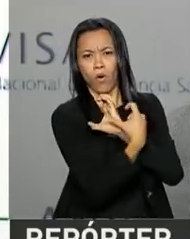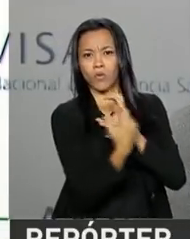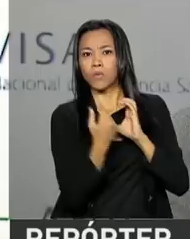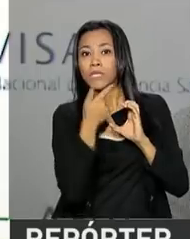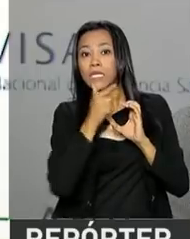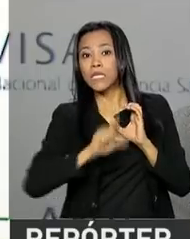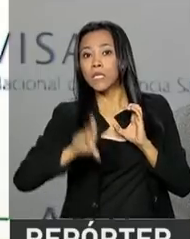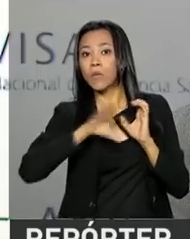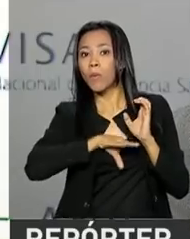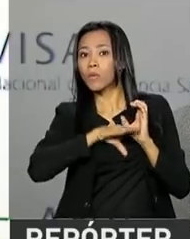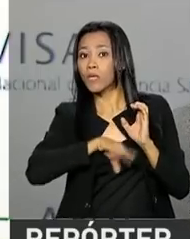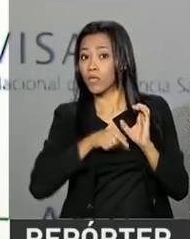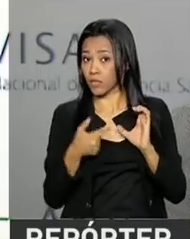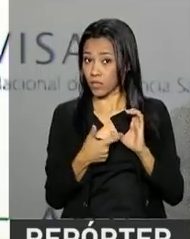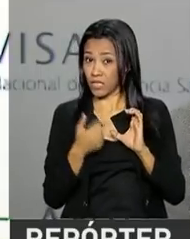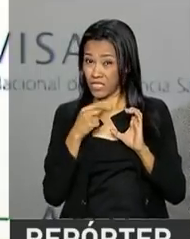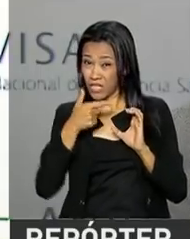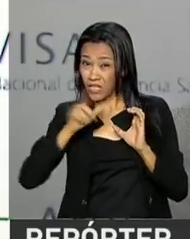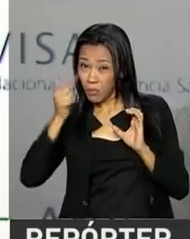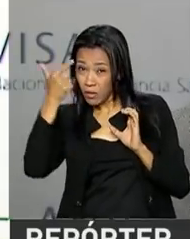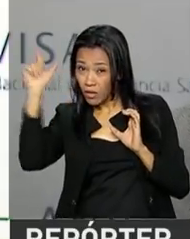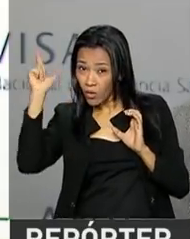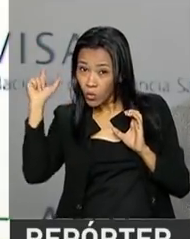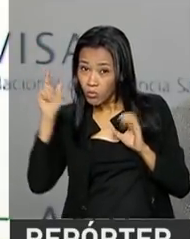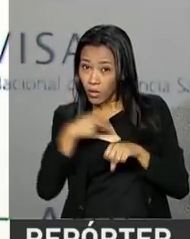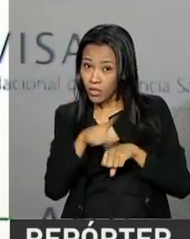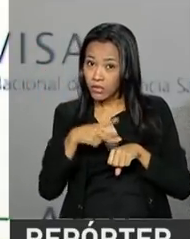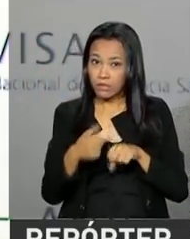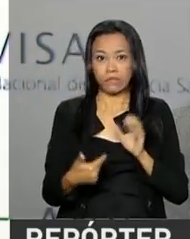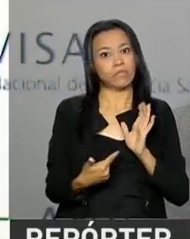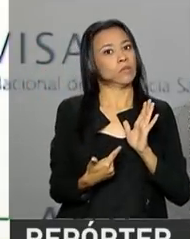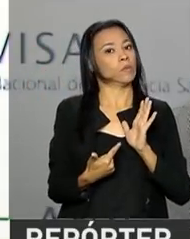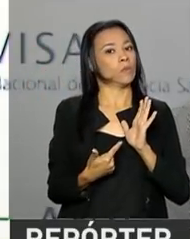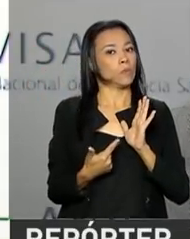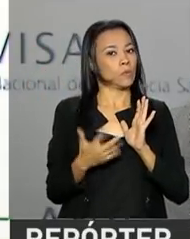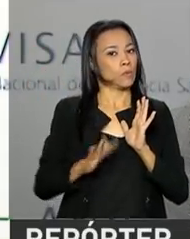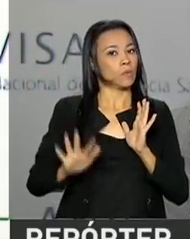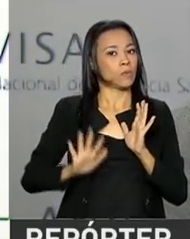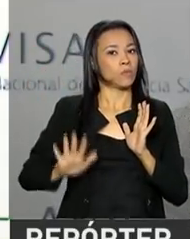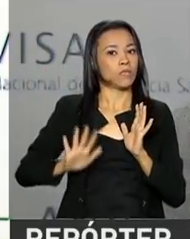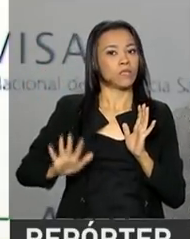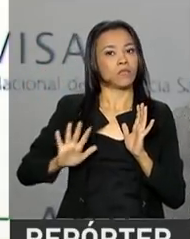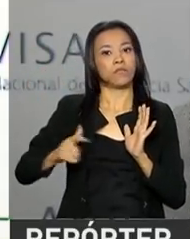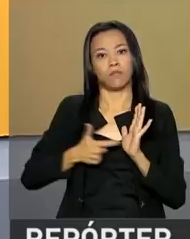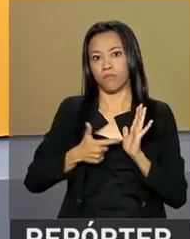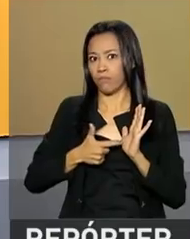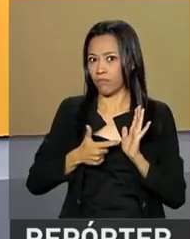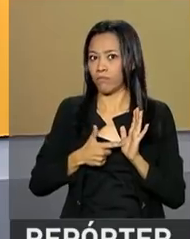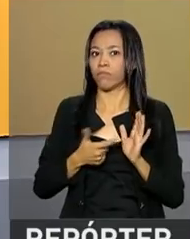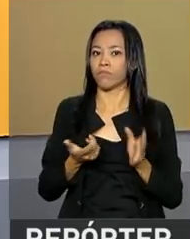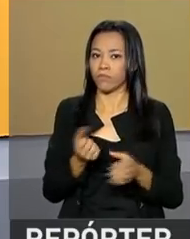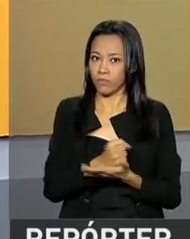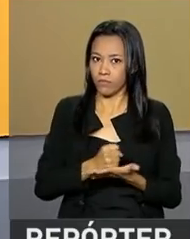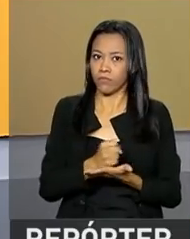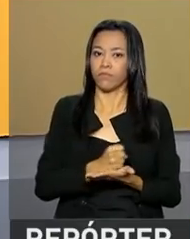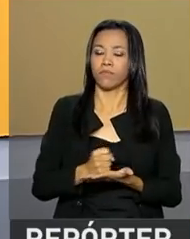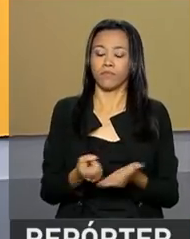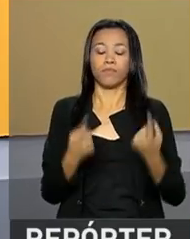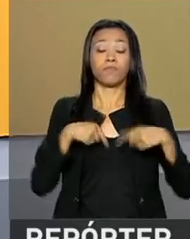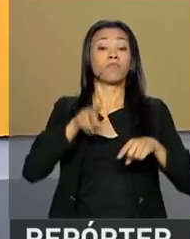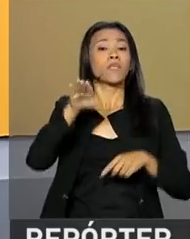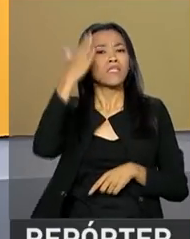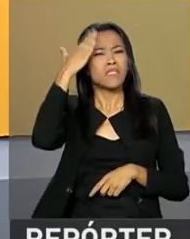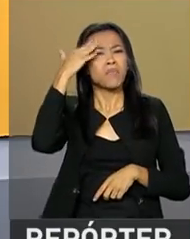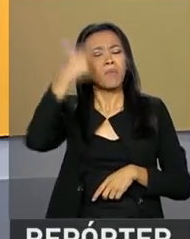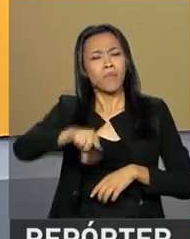portuguesa se tiver língua estrangeira já é uma profissão já um disse um produto irregular e para saber mais sobre